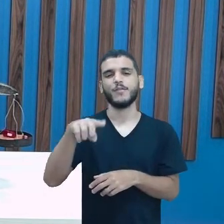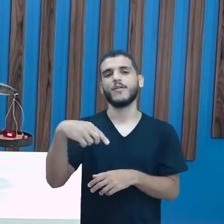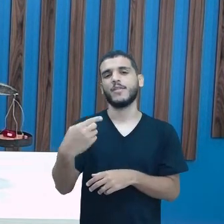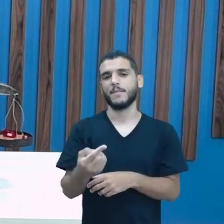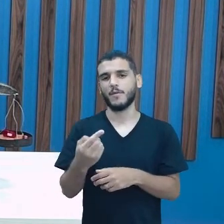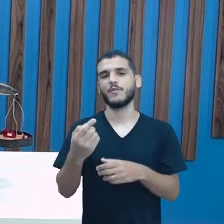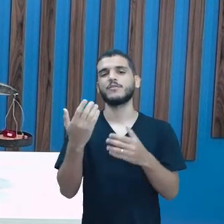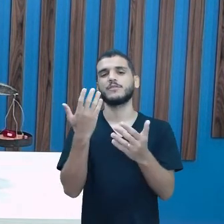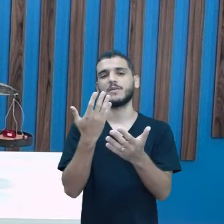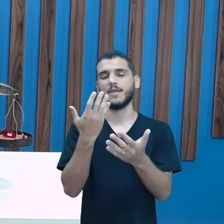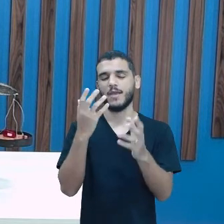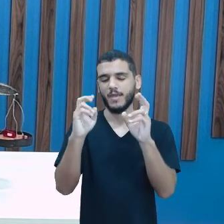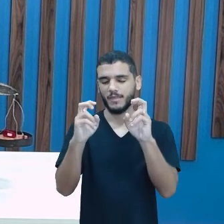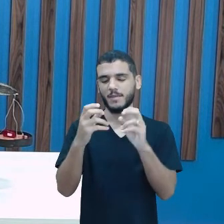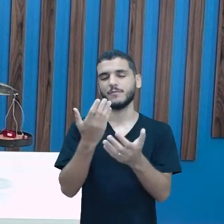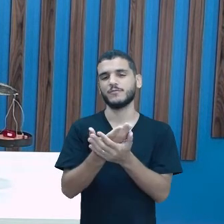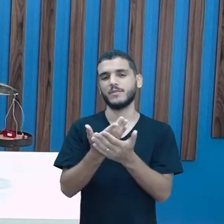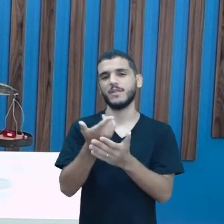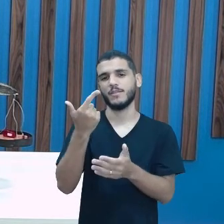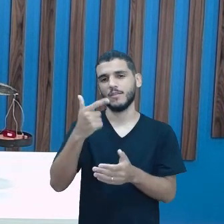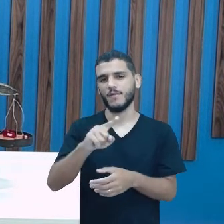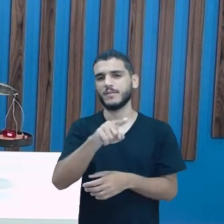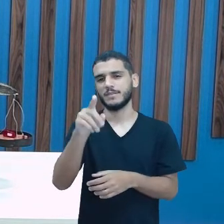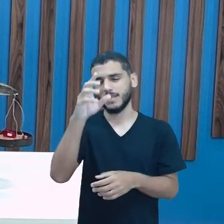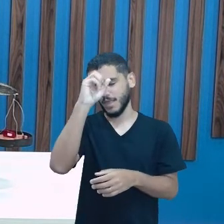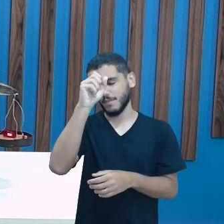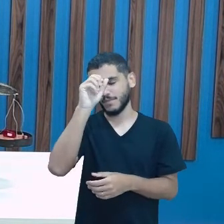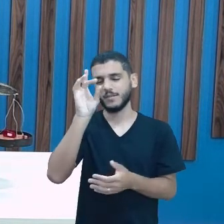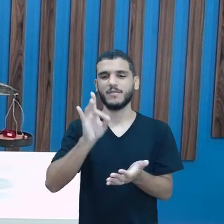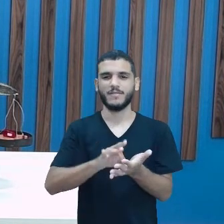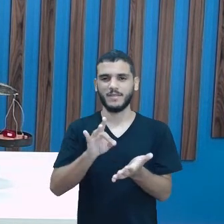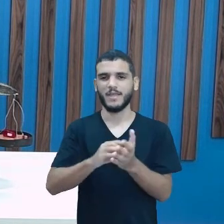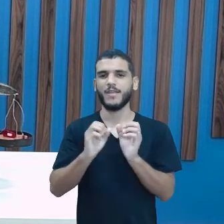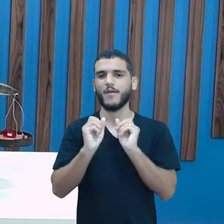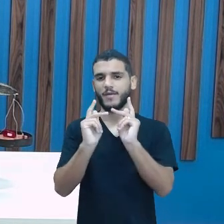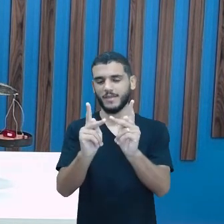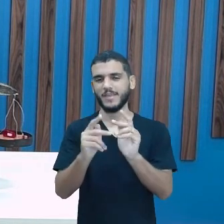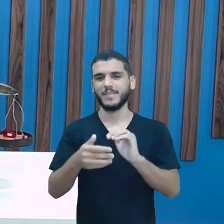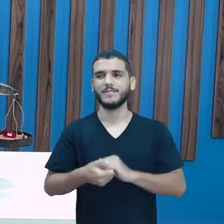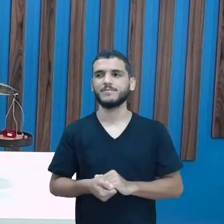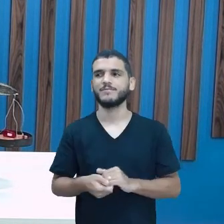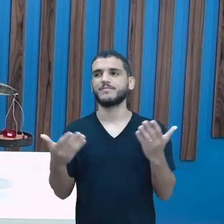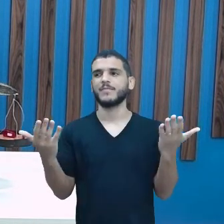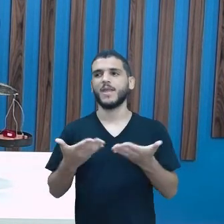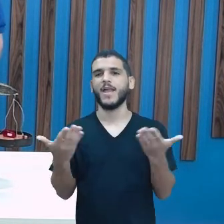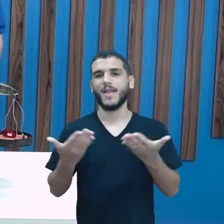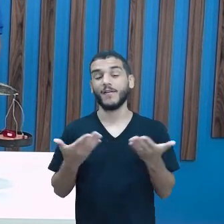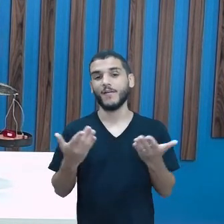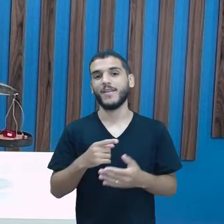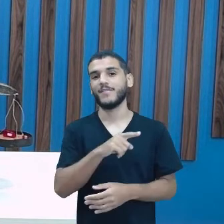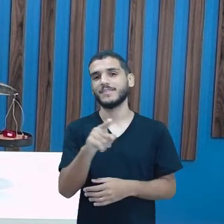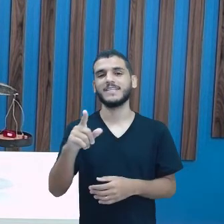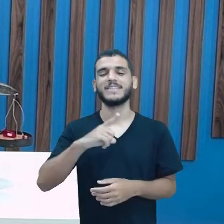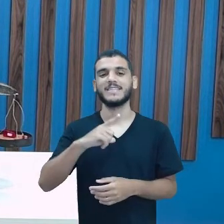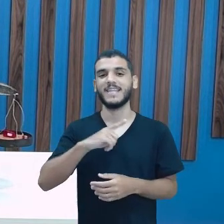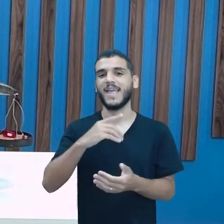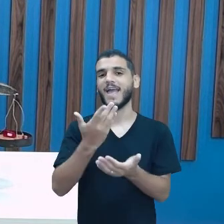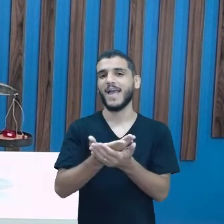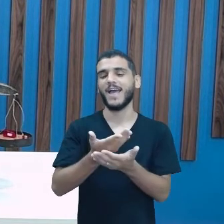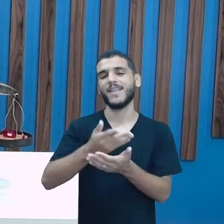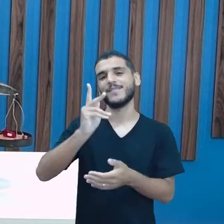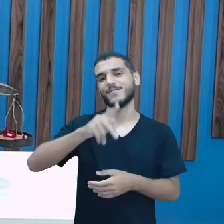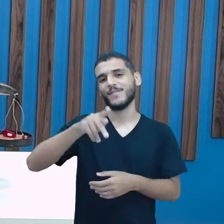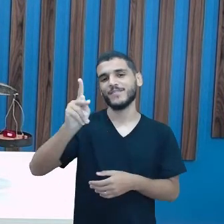sobre esse assunto para que vocês aprendam cada vez mais, tá bom? E agora vocês vão ficar com a aula da